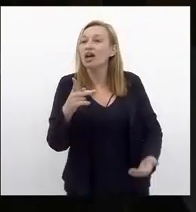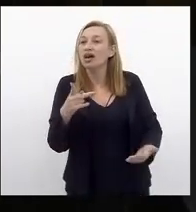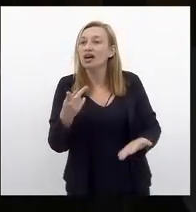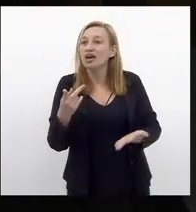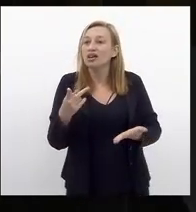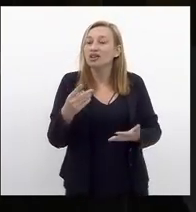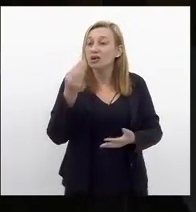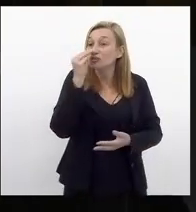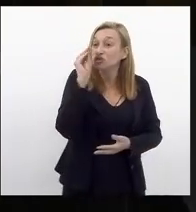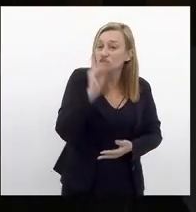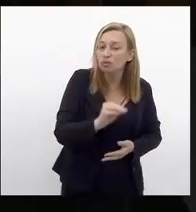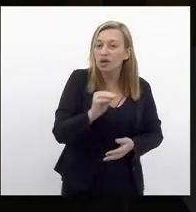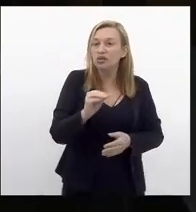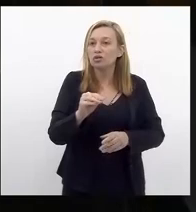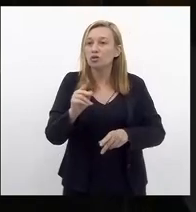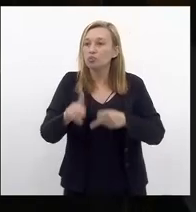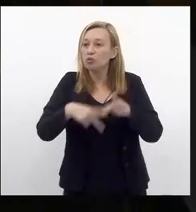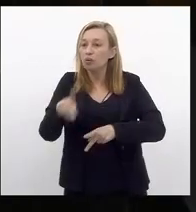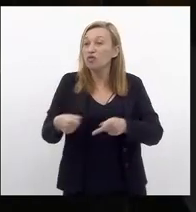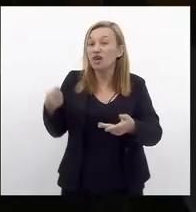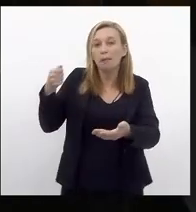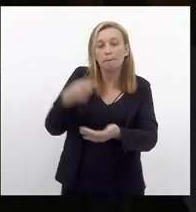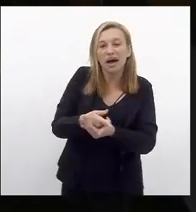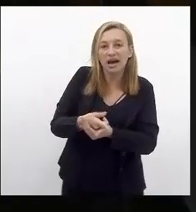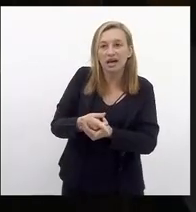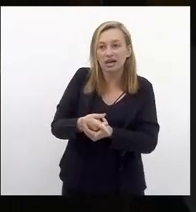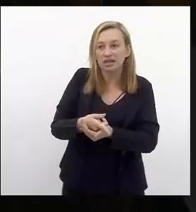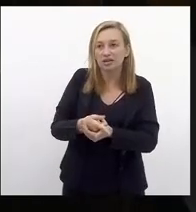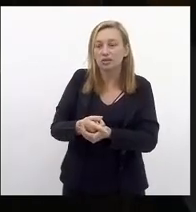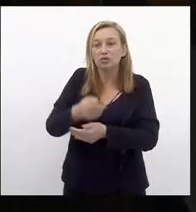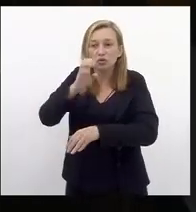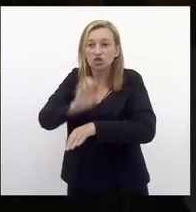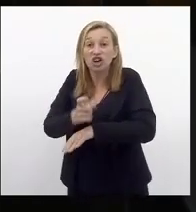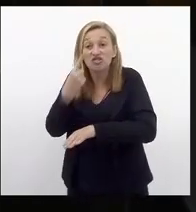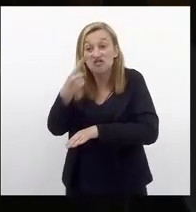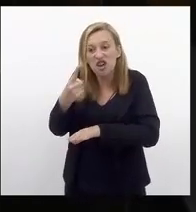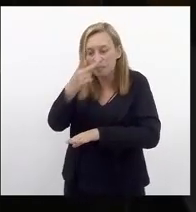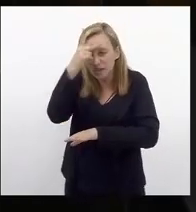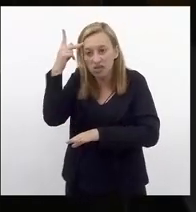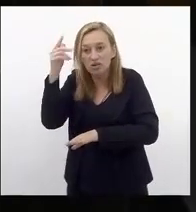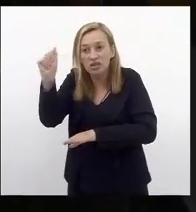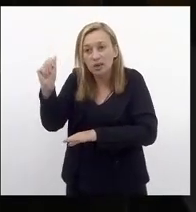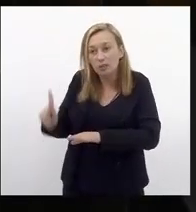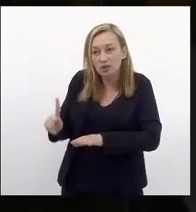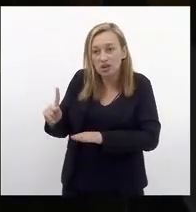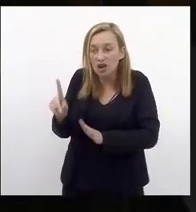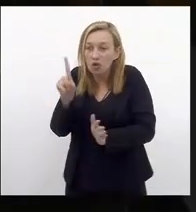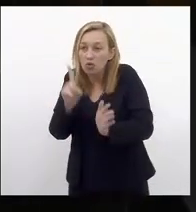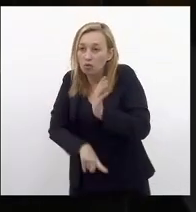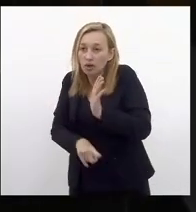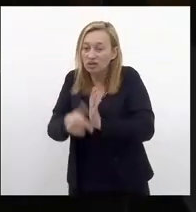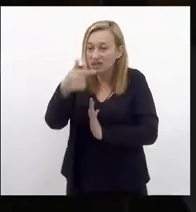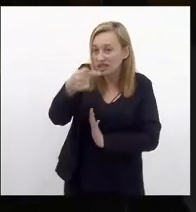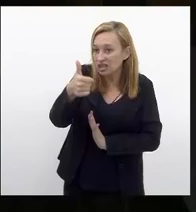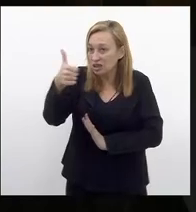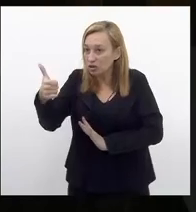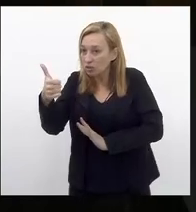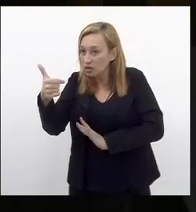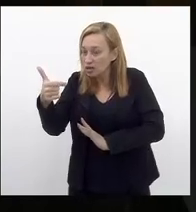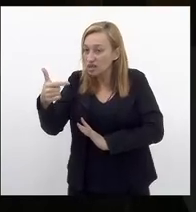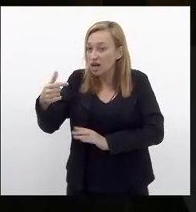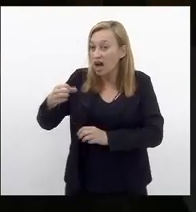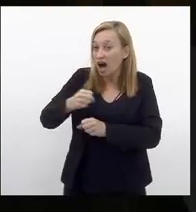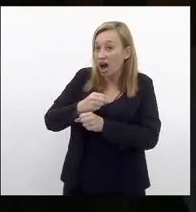com a população que paga a conta desse estado ver pessoa e se aposentando com menos de 72 anos